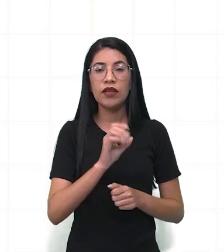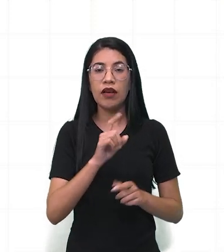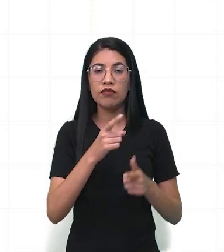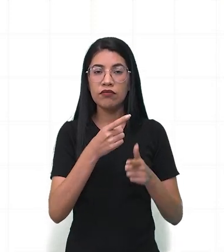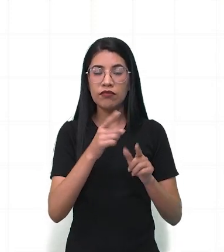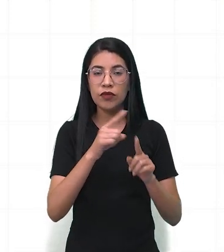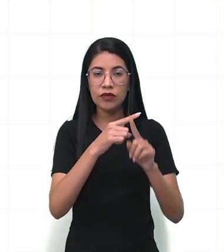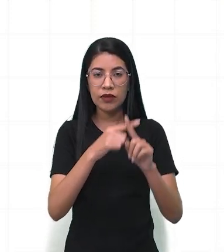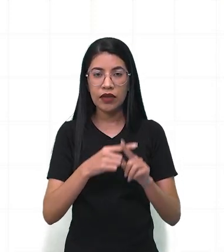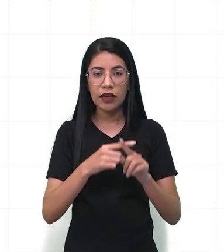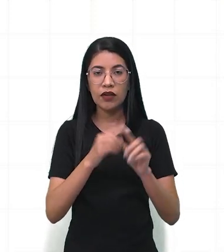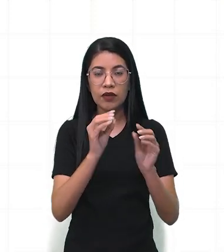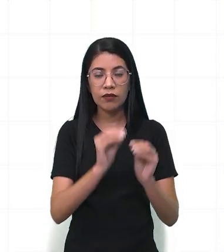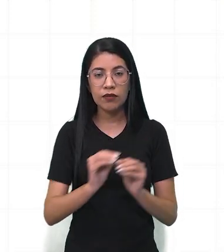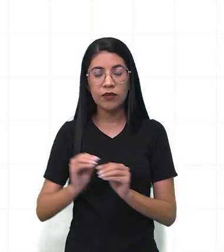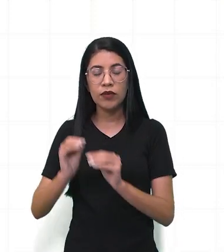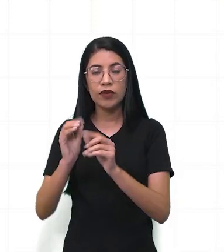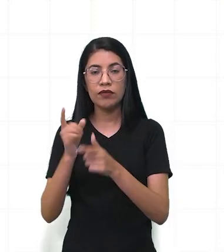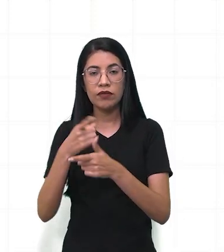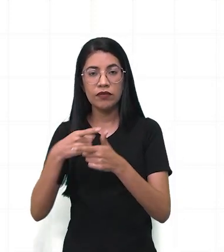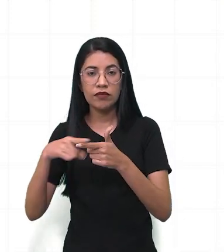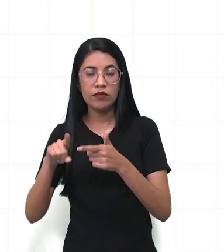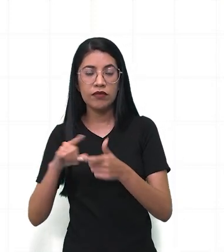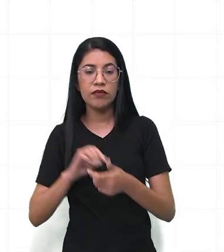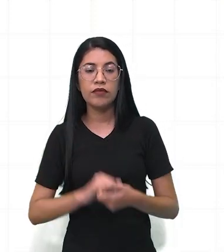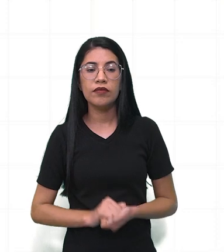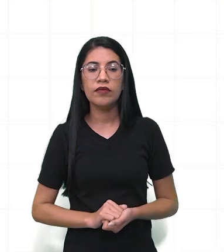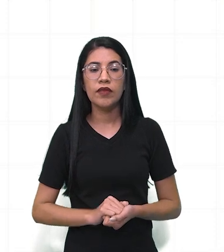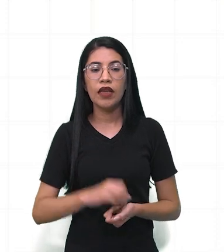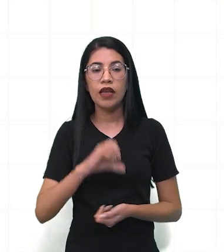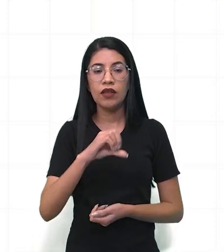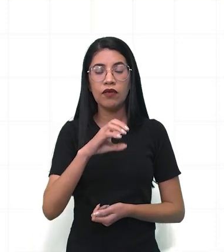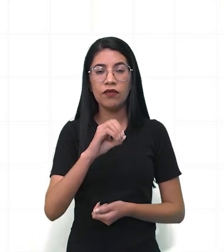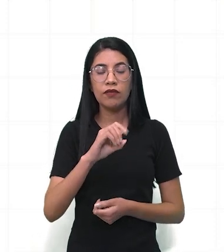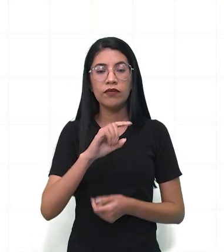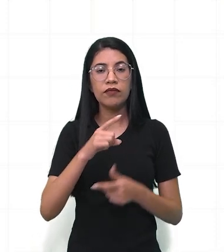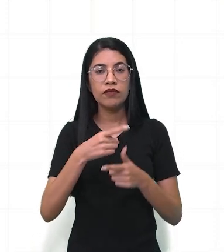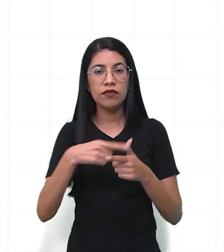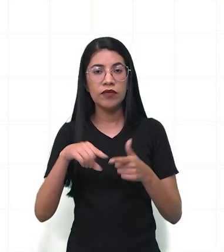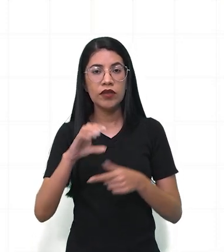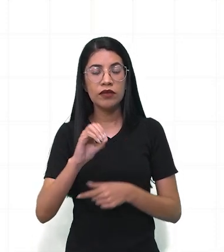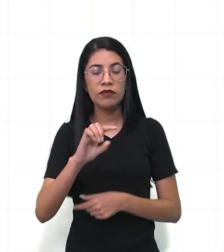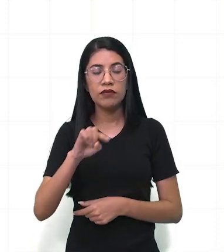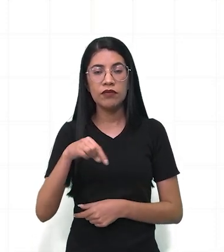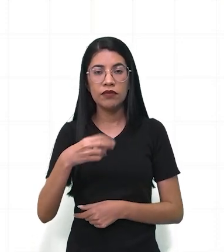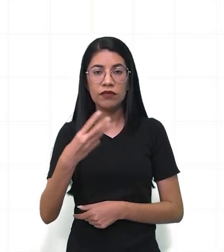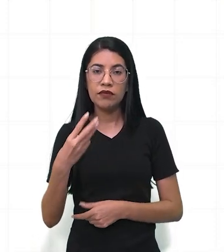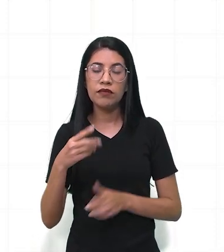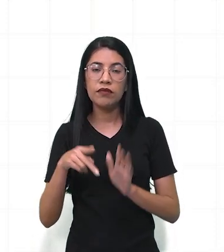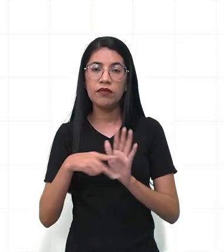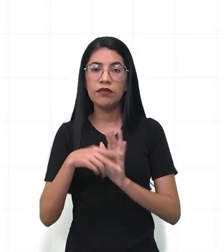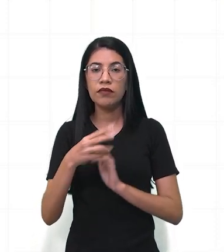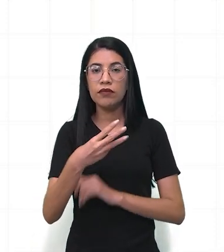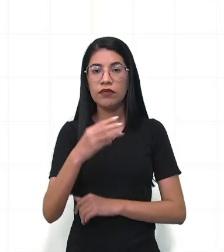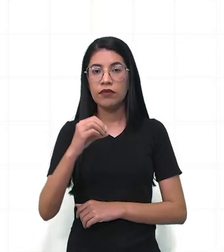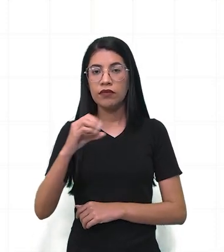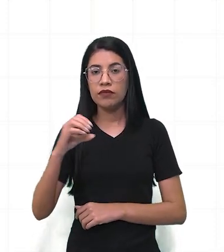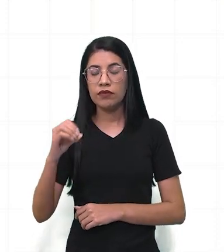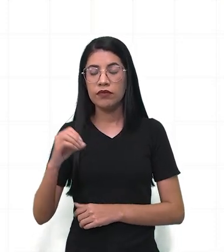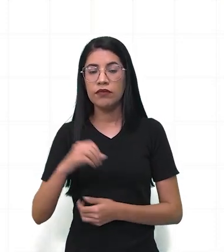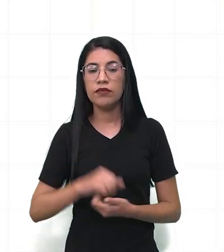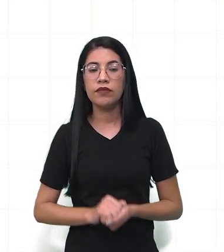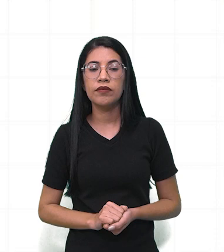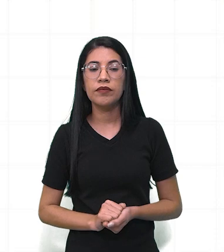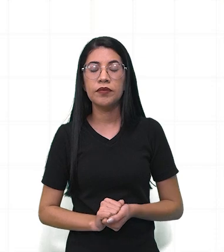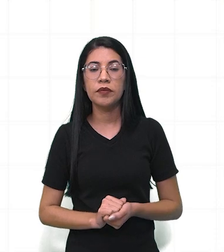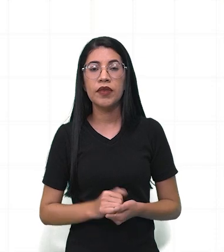0,3. E 90 dividido por 0,3 é igual a 300. Então pronto. Assim, 30% do